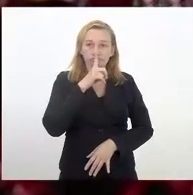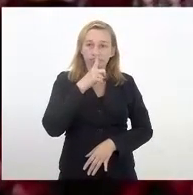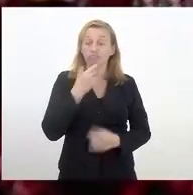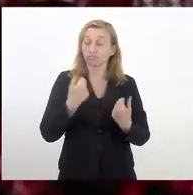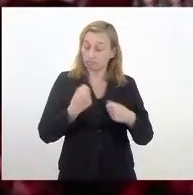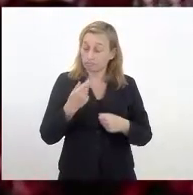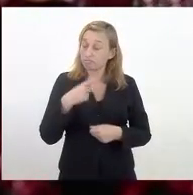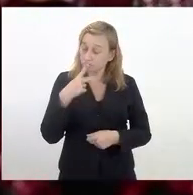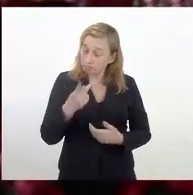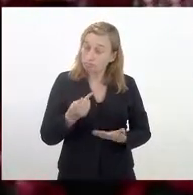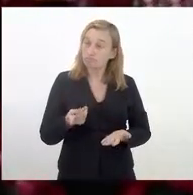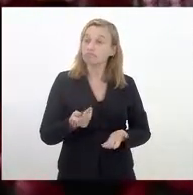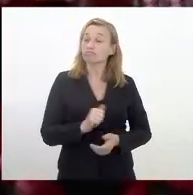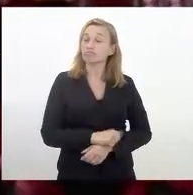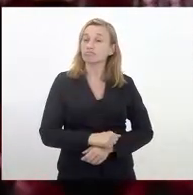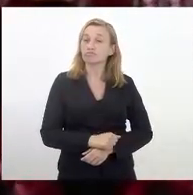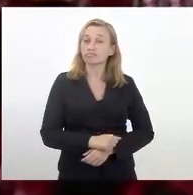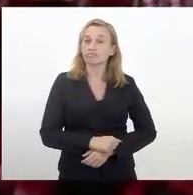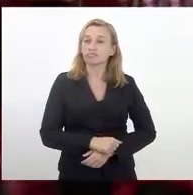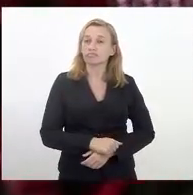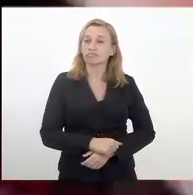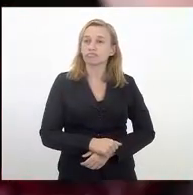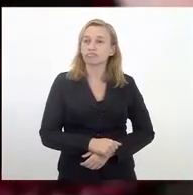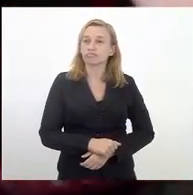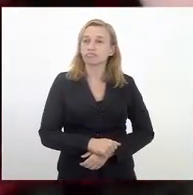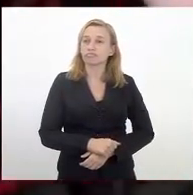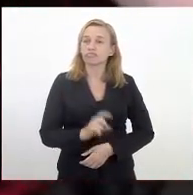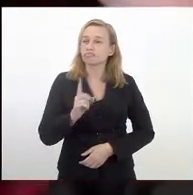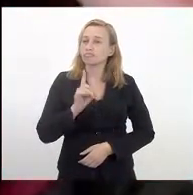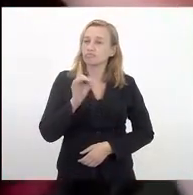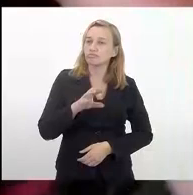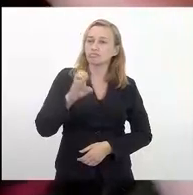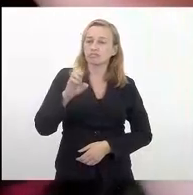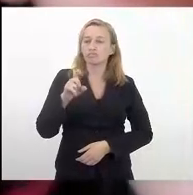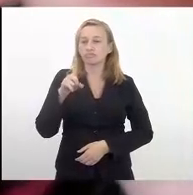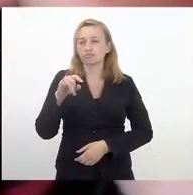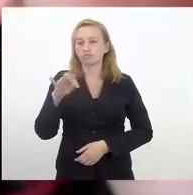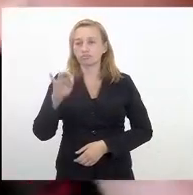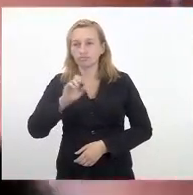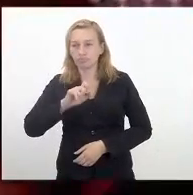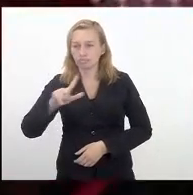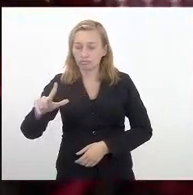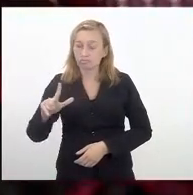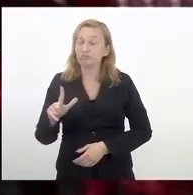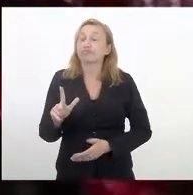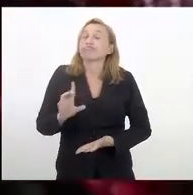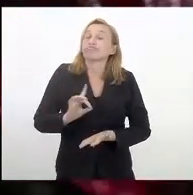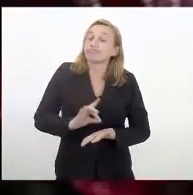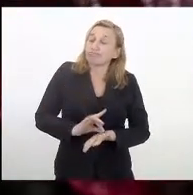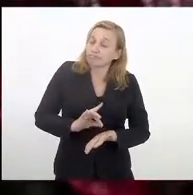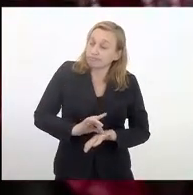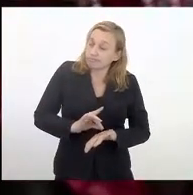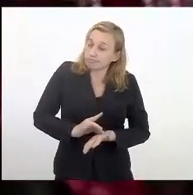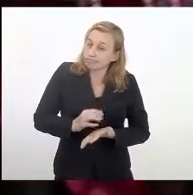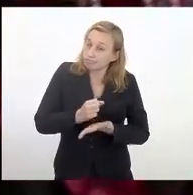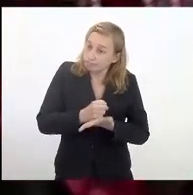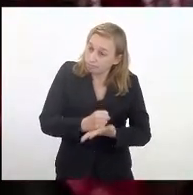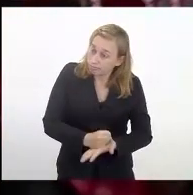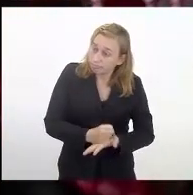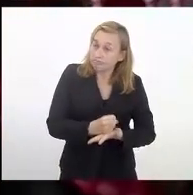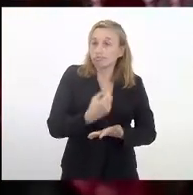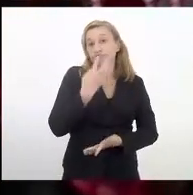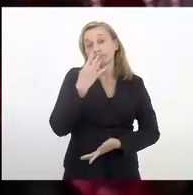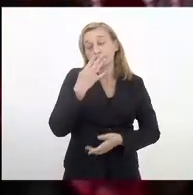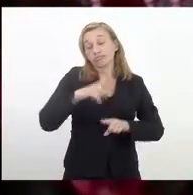fazer menção é não só o editorial que é realmente pesa nas suas